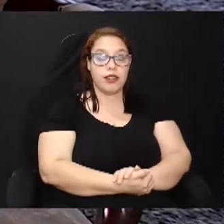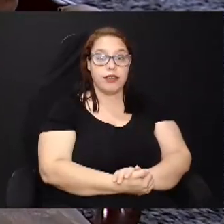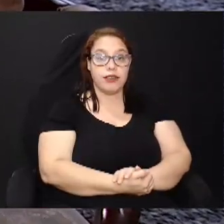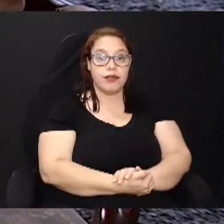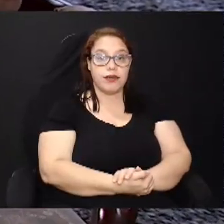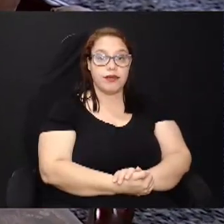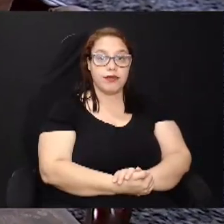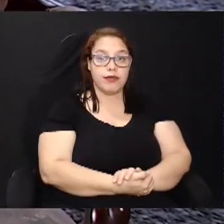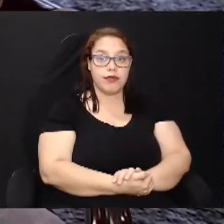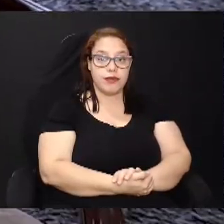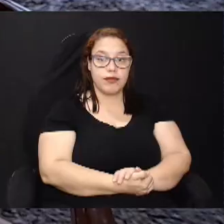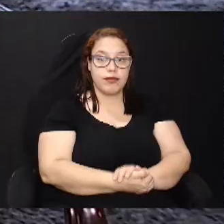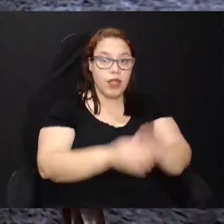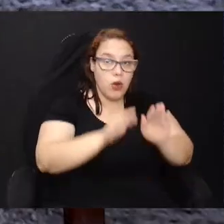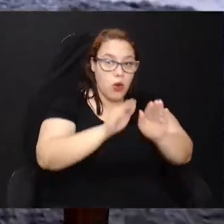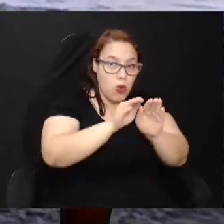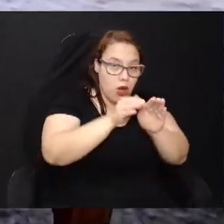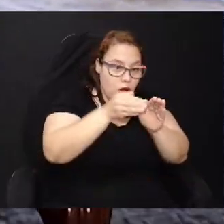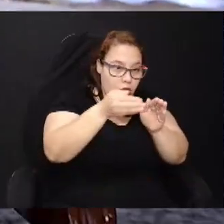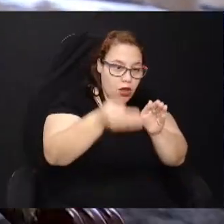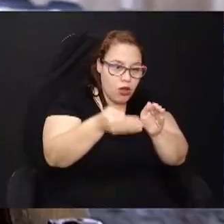uma caixinha